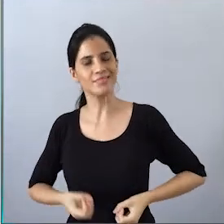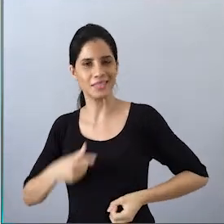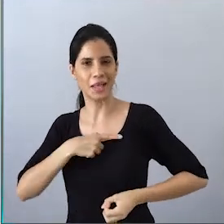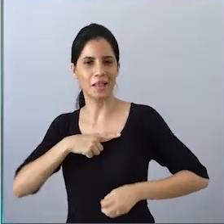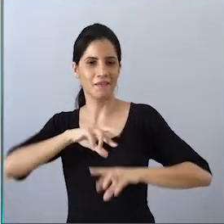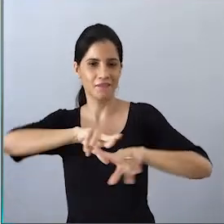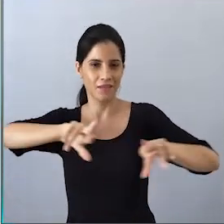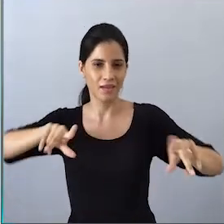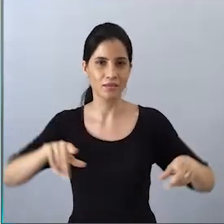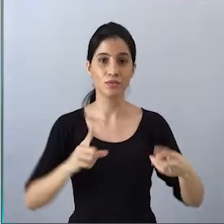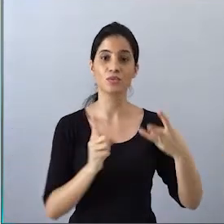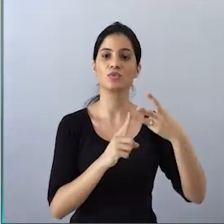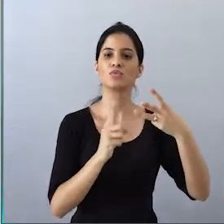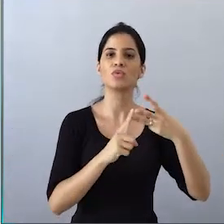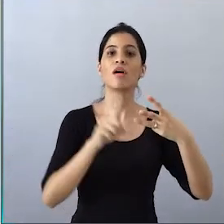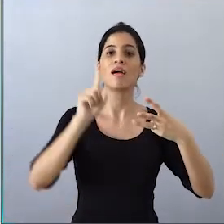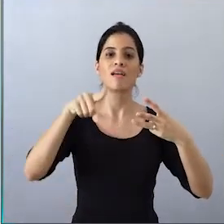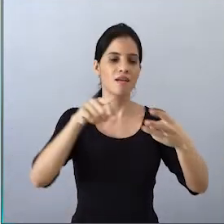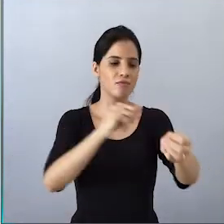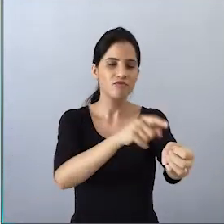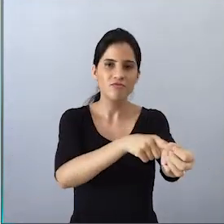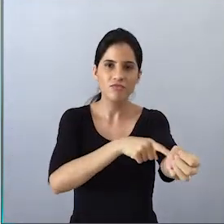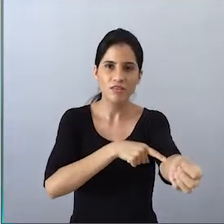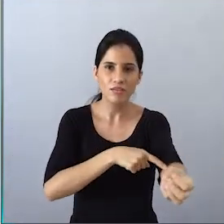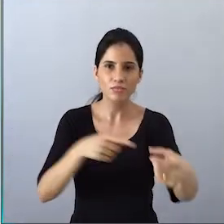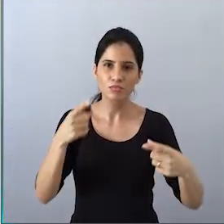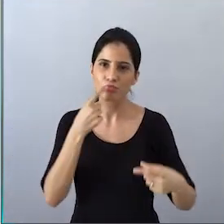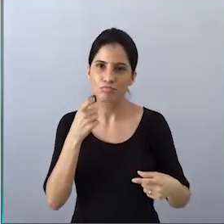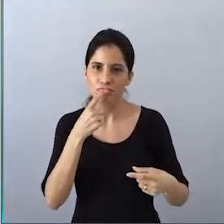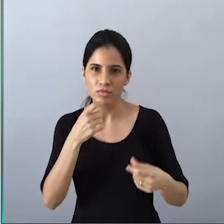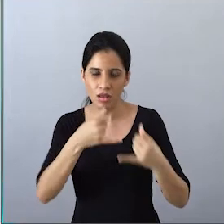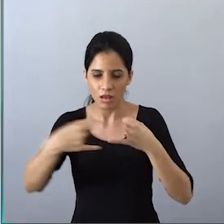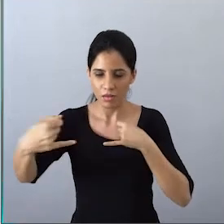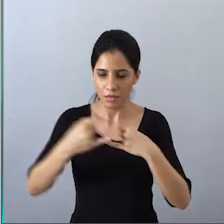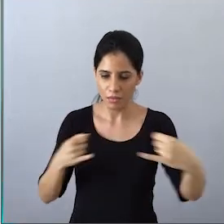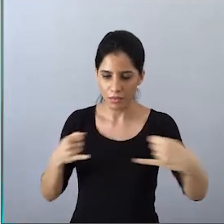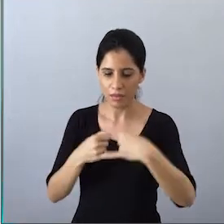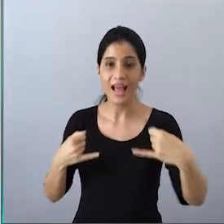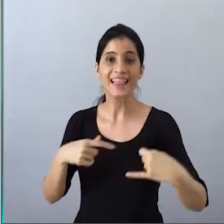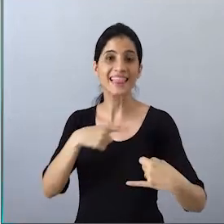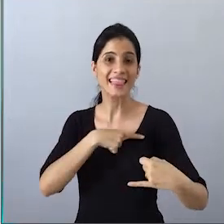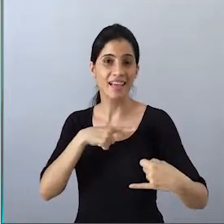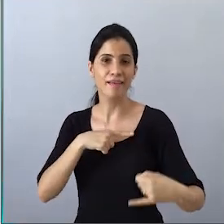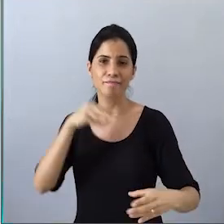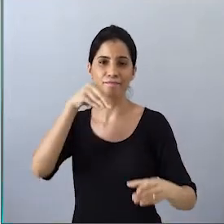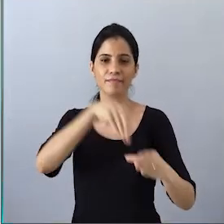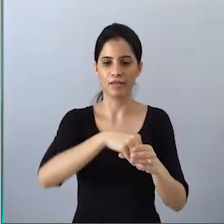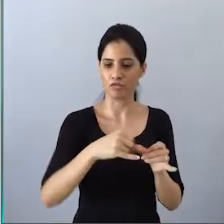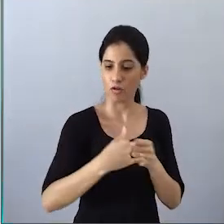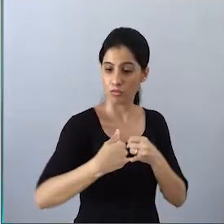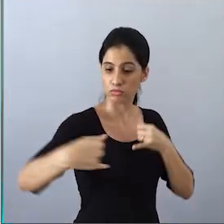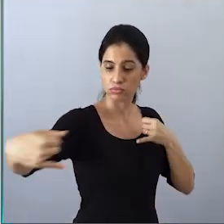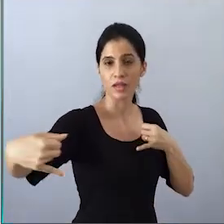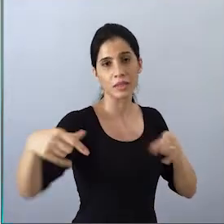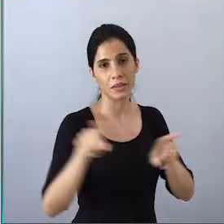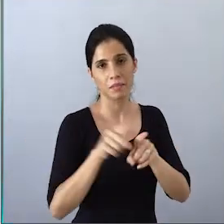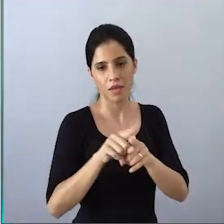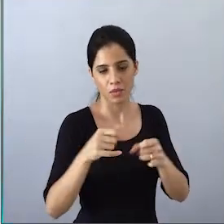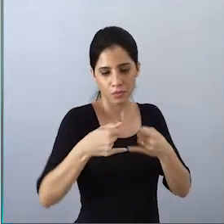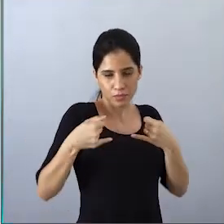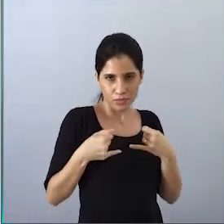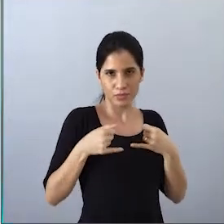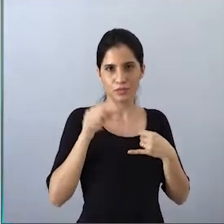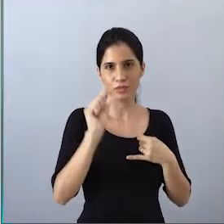é o revestimento interno dos vasos sanguíneos e está presente desde os grandes vasos até os menores, como os capilares e